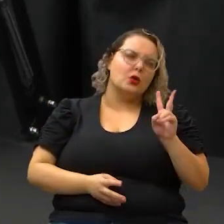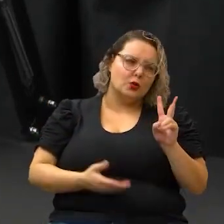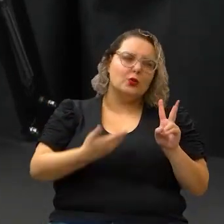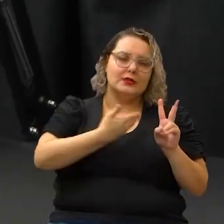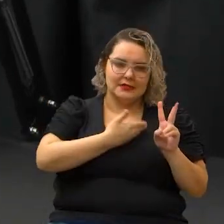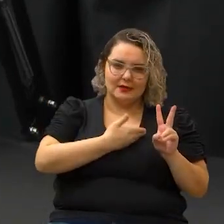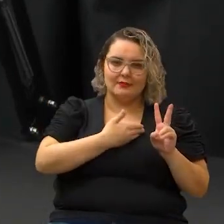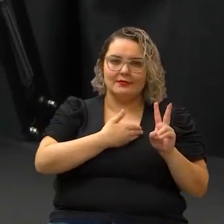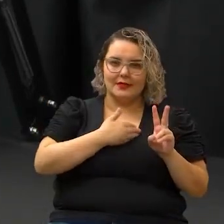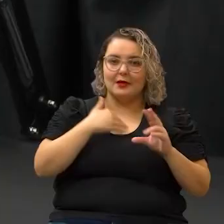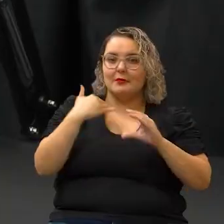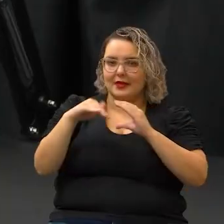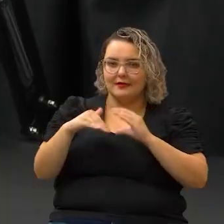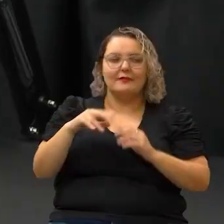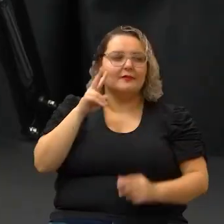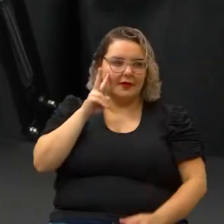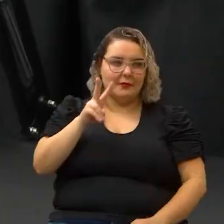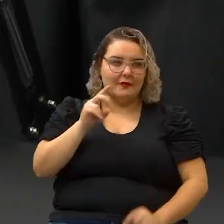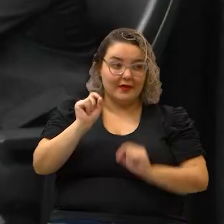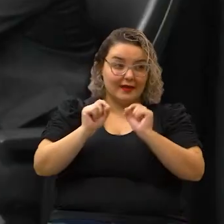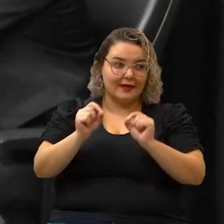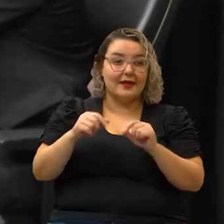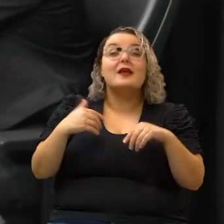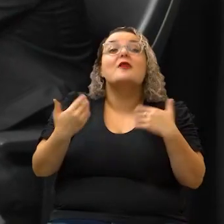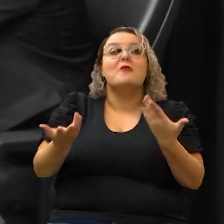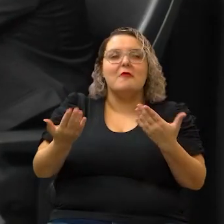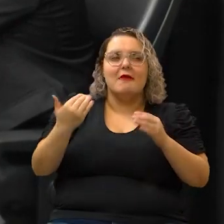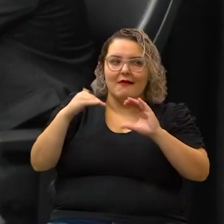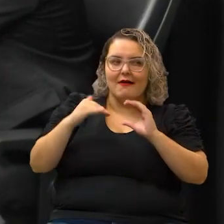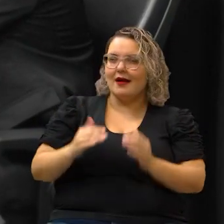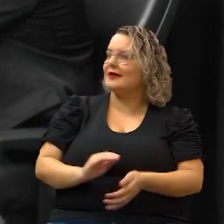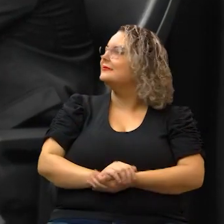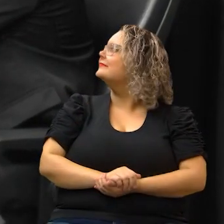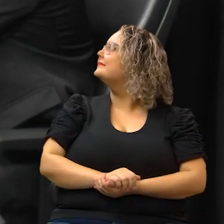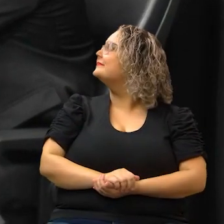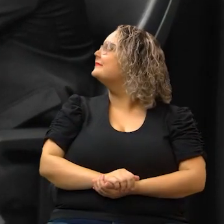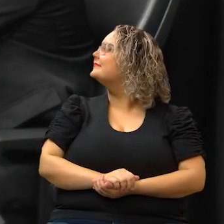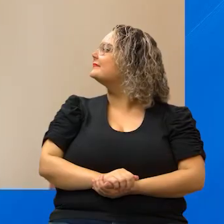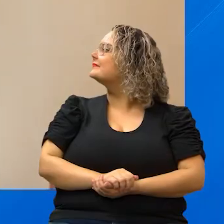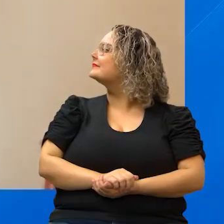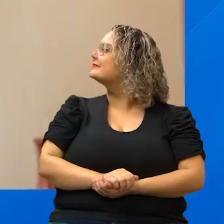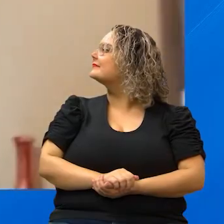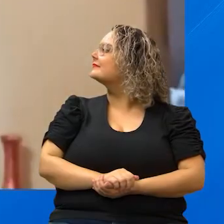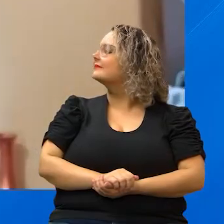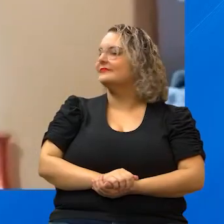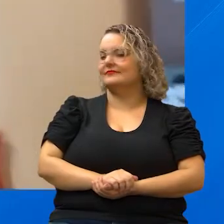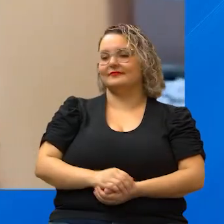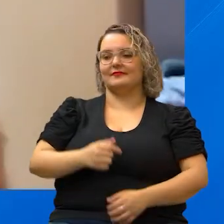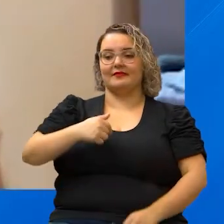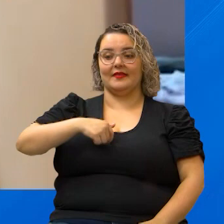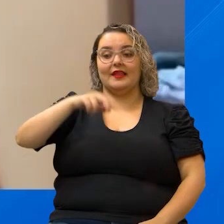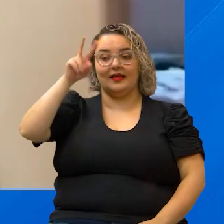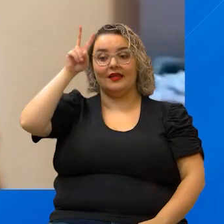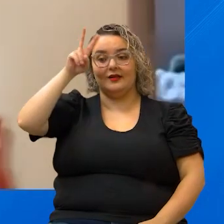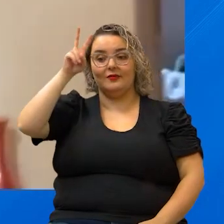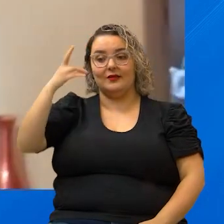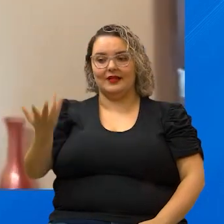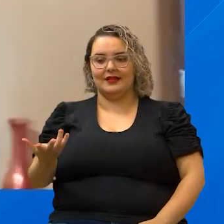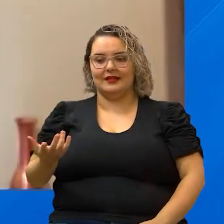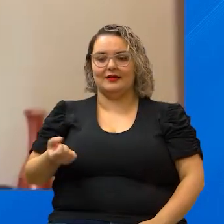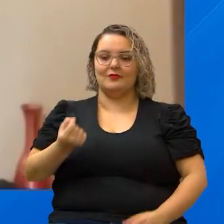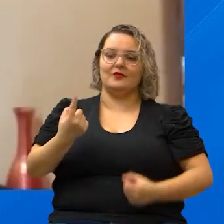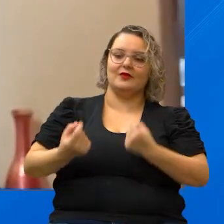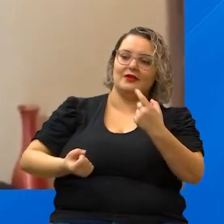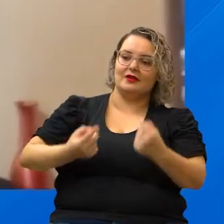dois amigos que mandaram um recadinho para o senhor. Vamos ver quem é e qual é o recado? Eu me lembro, né,